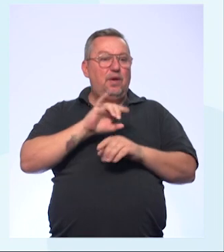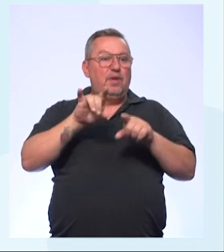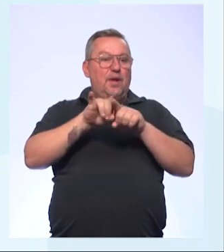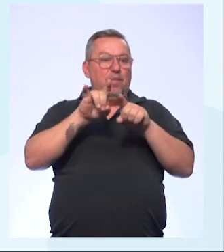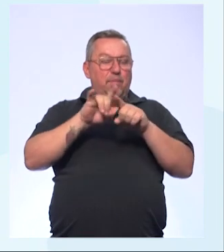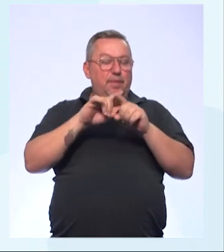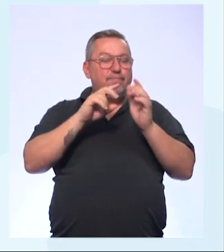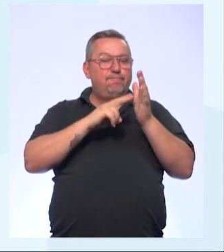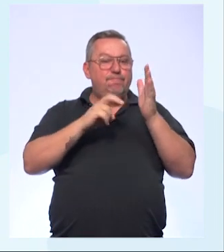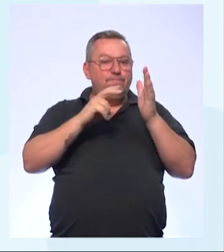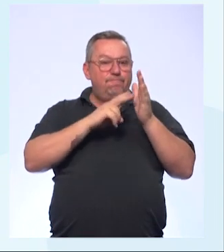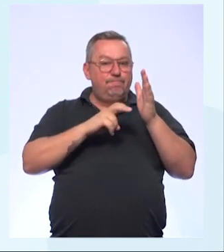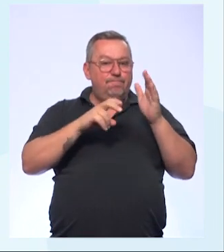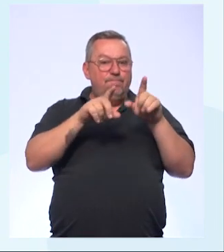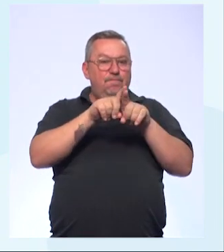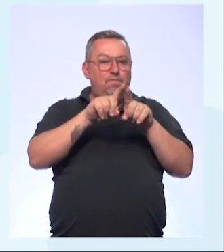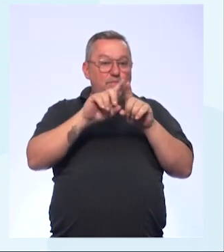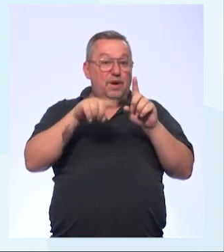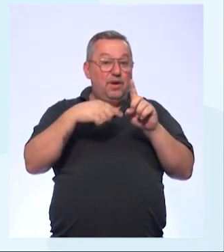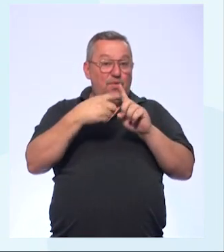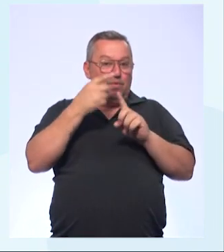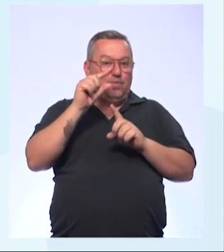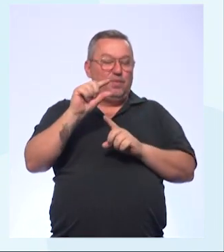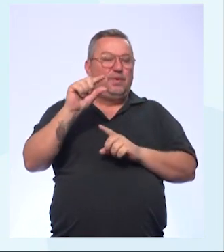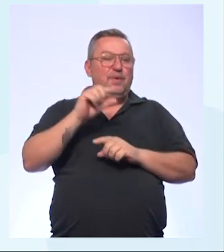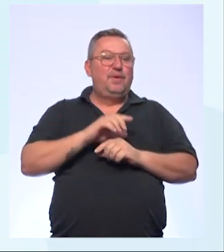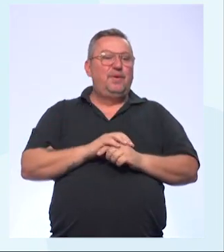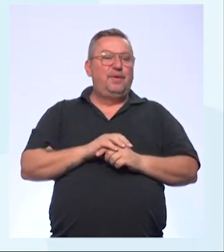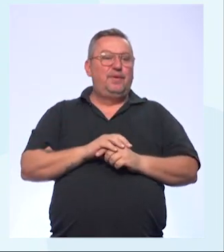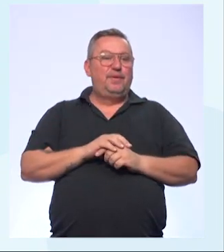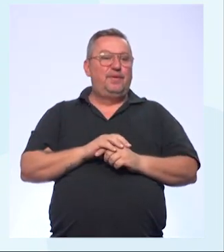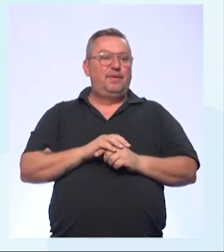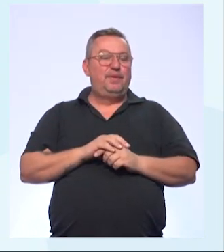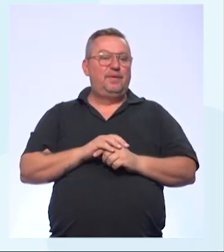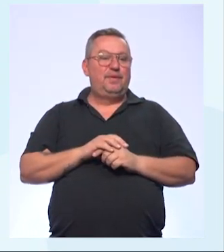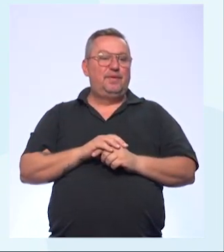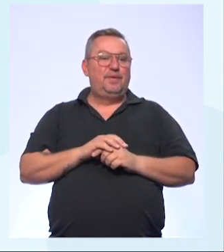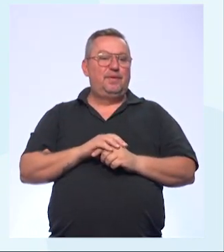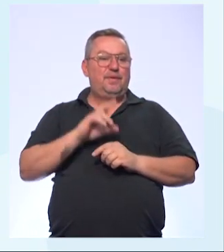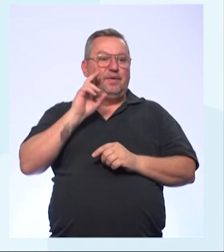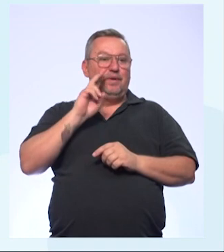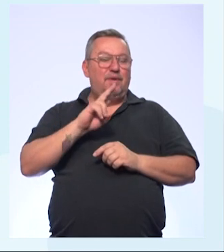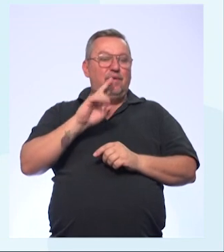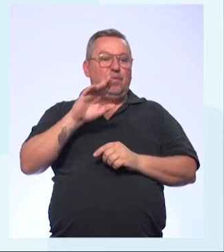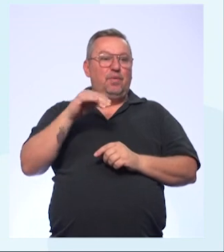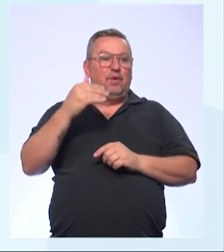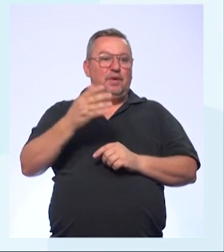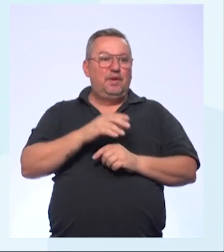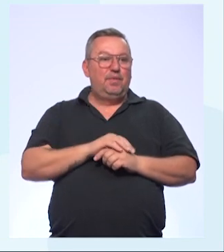da Mesopotâmia. Vou passar mais um pouquinho para frente, para a gente ver o próximo.